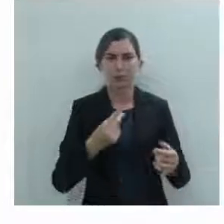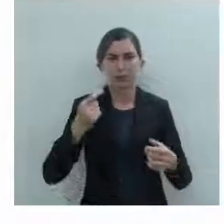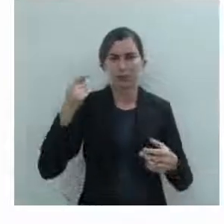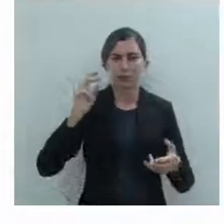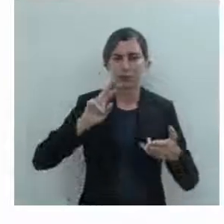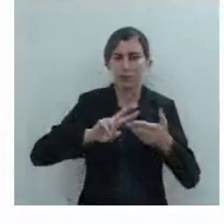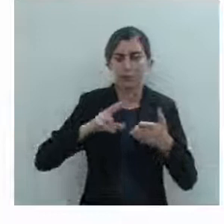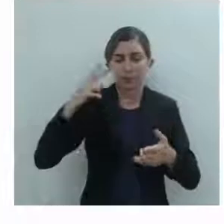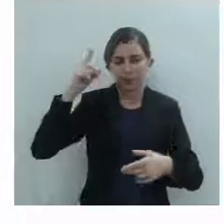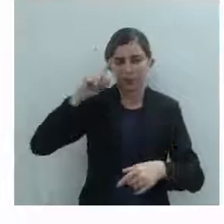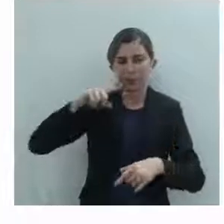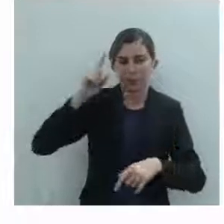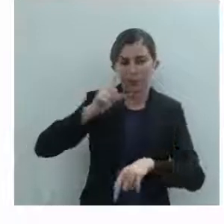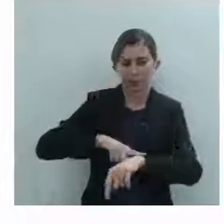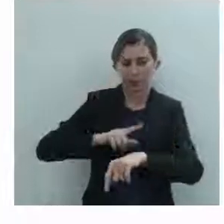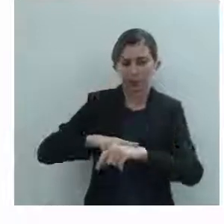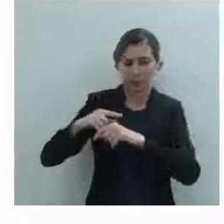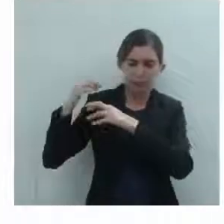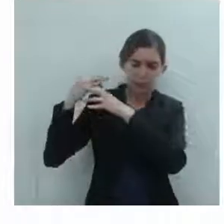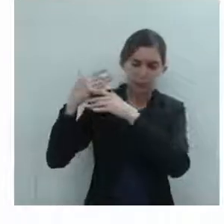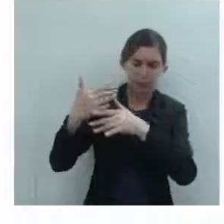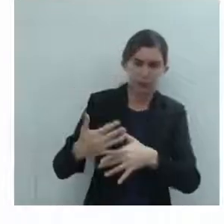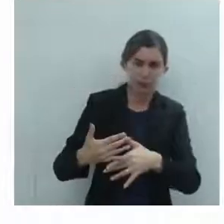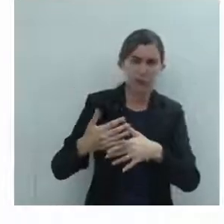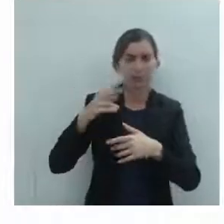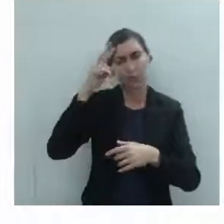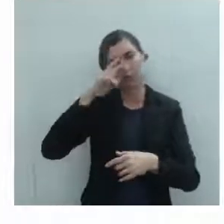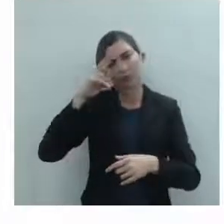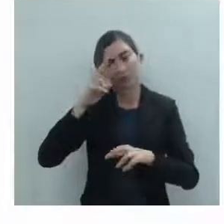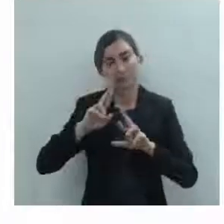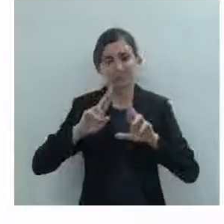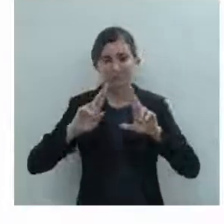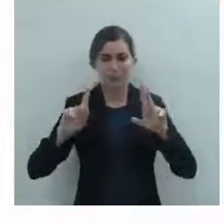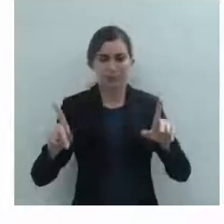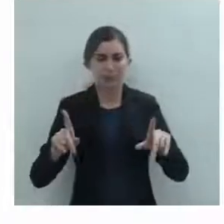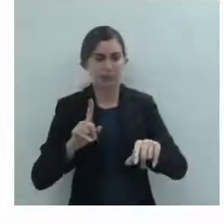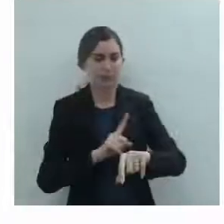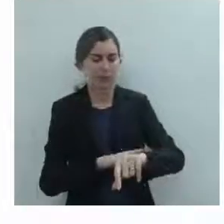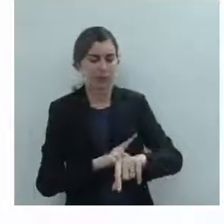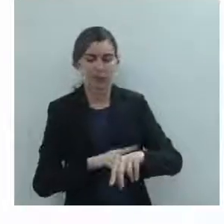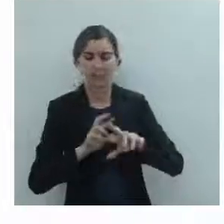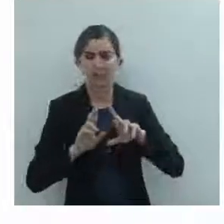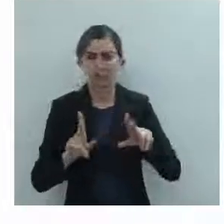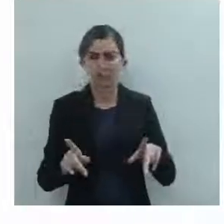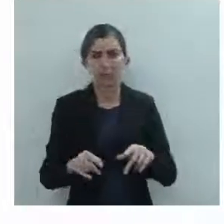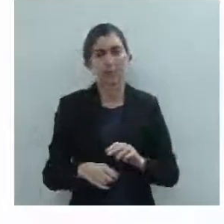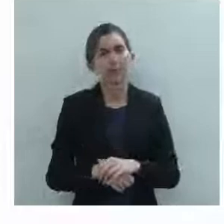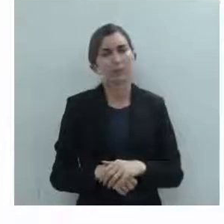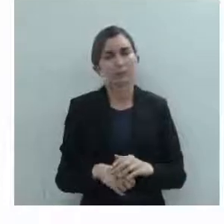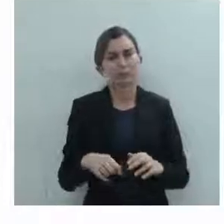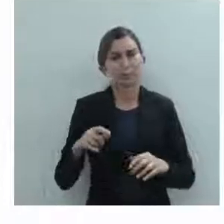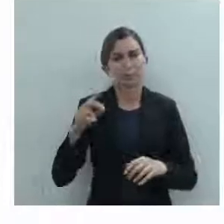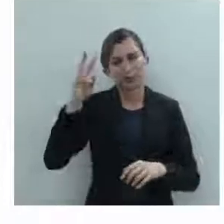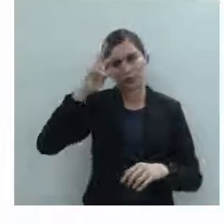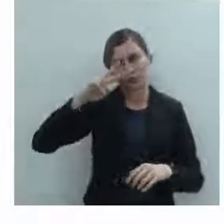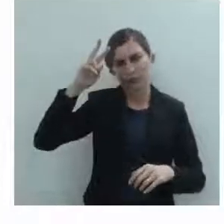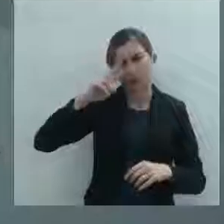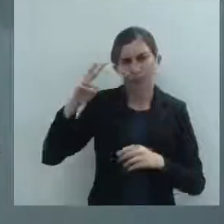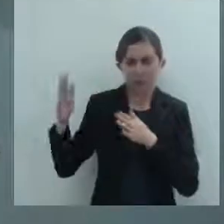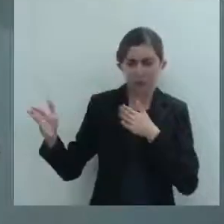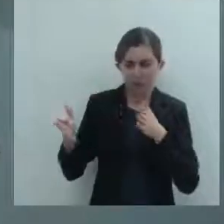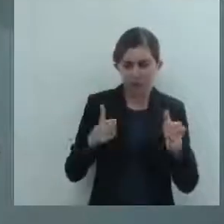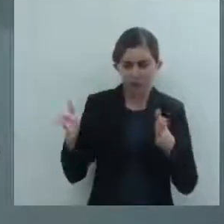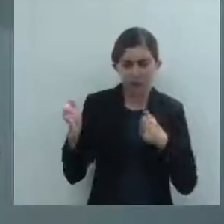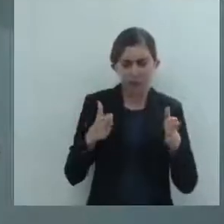do tempo cronológico por isso o tempo histórico é diferente do tempo cronológico eo tempo histórico ele